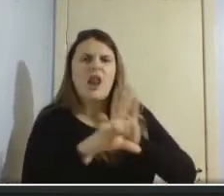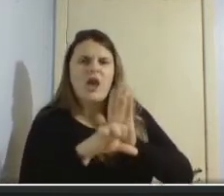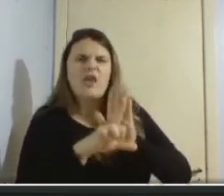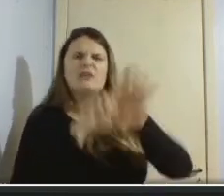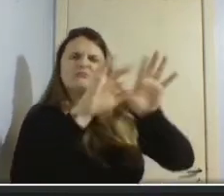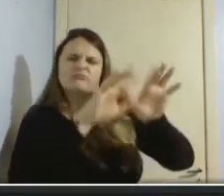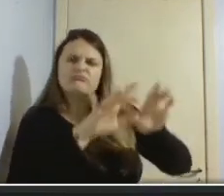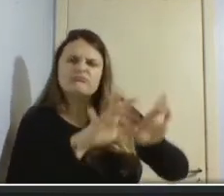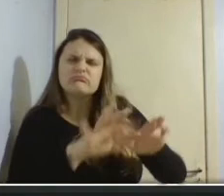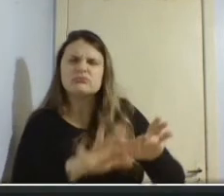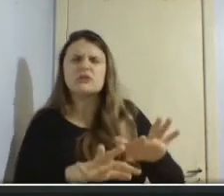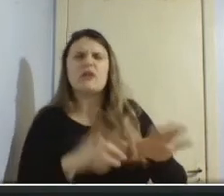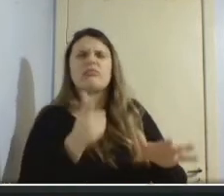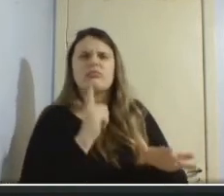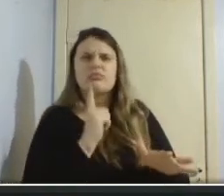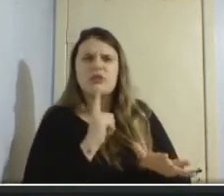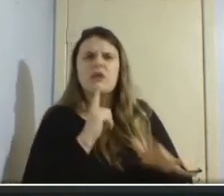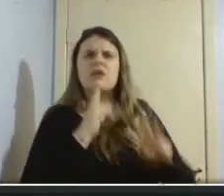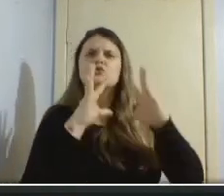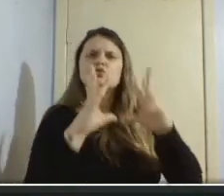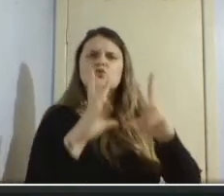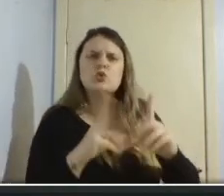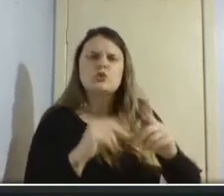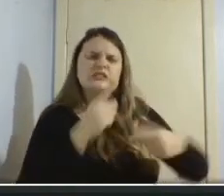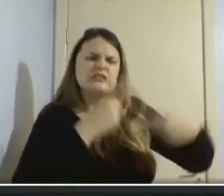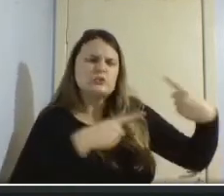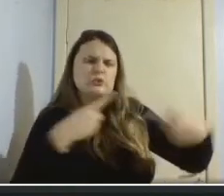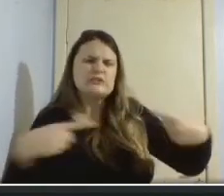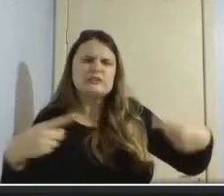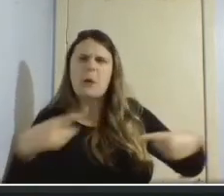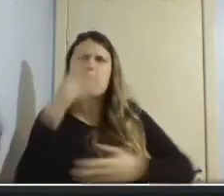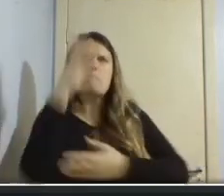um debate no Brasil inteiro, né, que é uma lei federal, a Lei